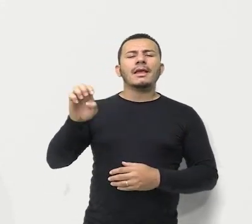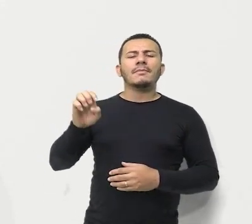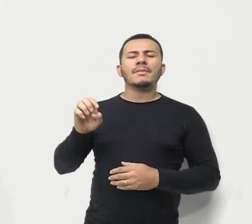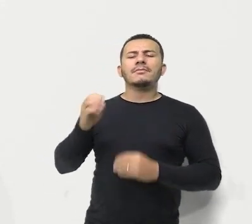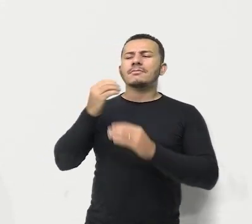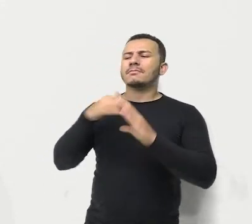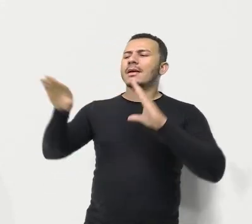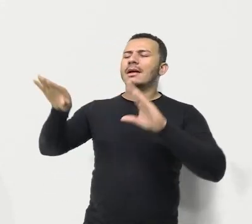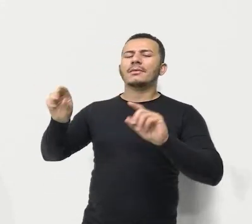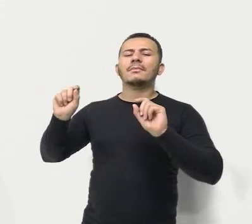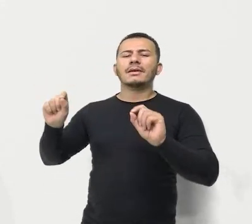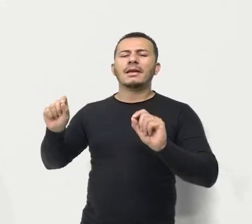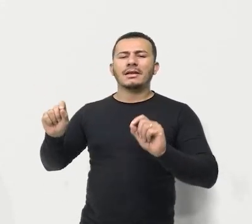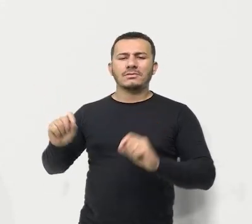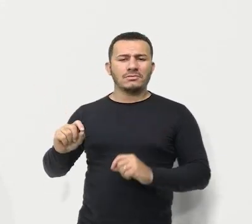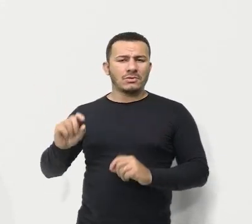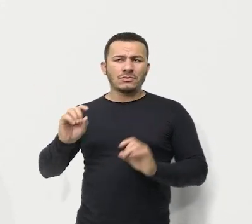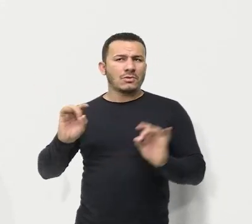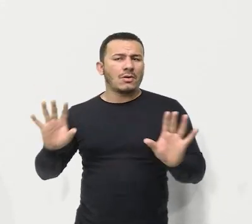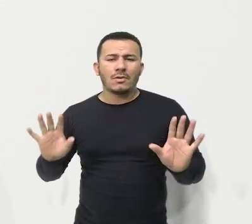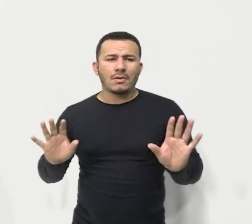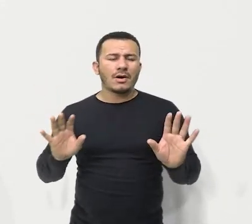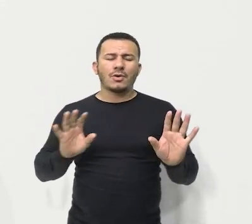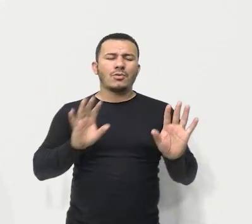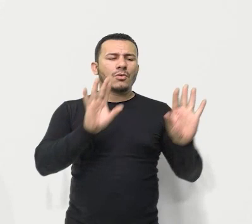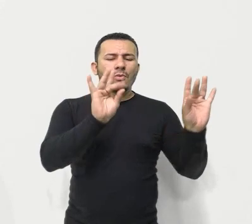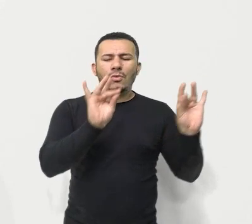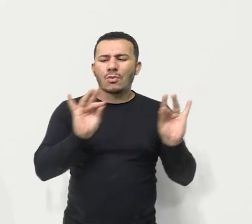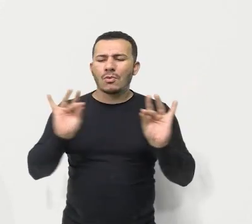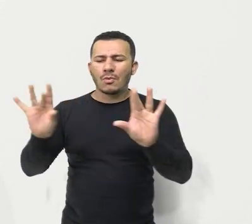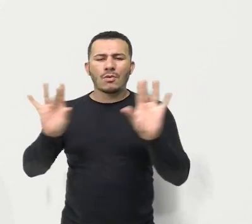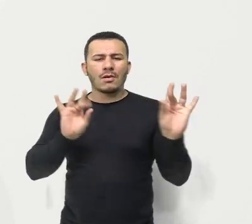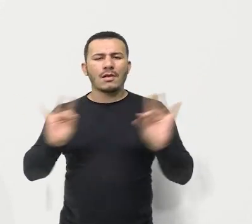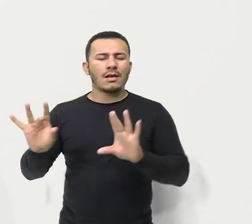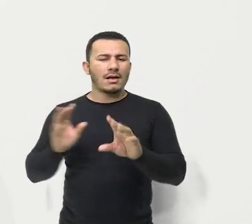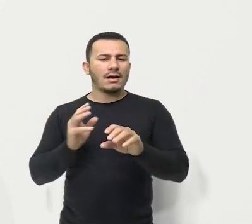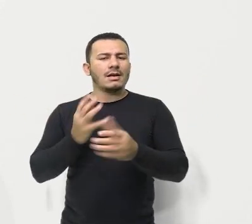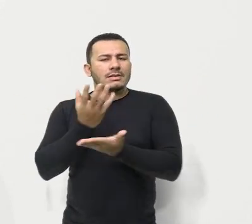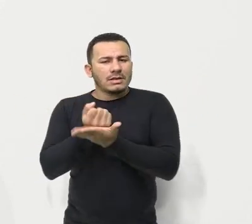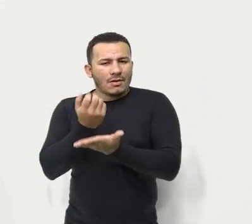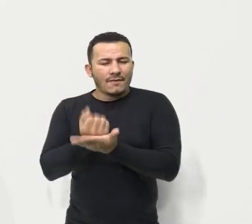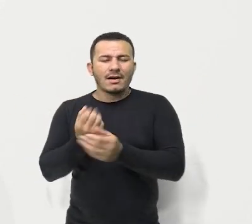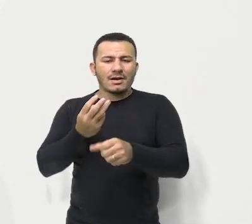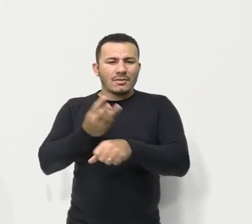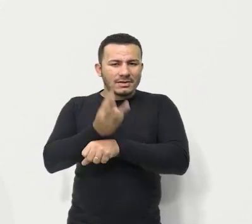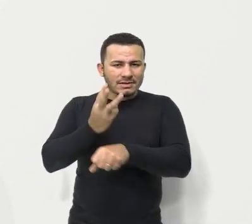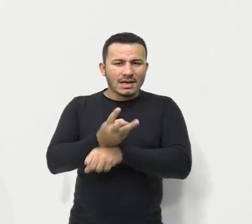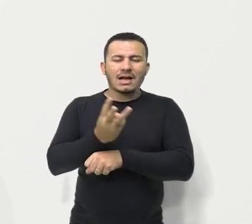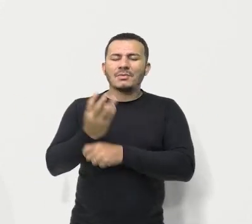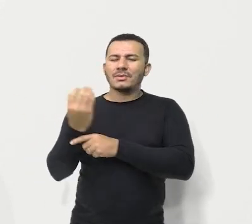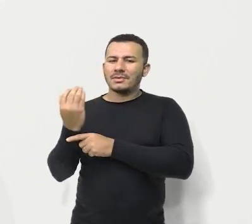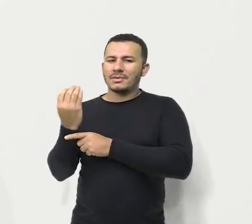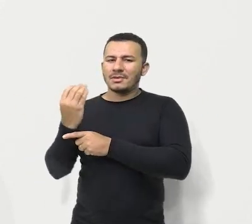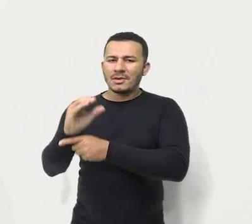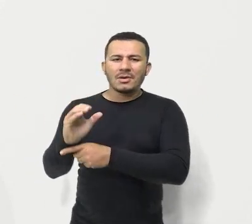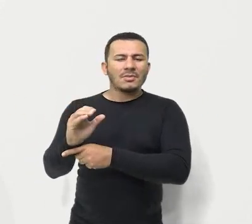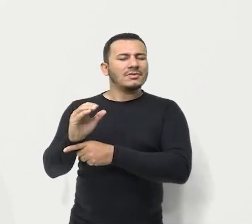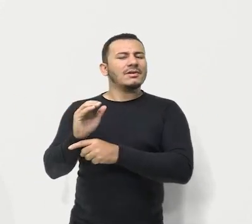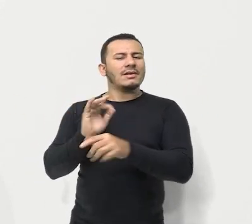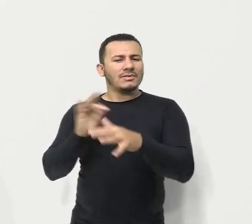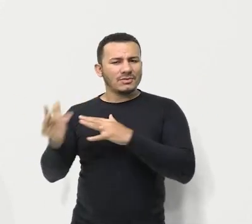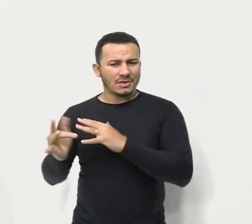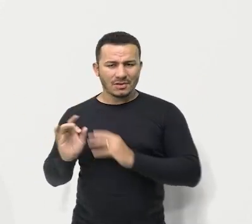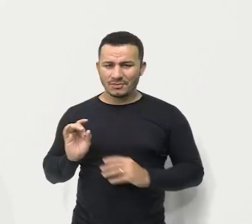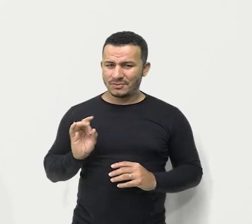quem? Só para eu pegar e colocar no meu WhatsApp, lá na minha rede social? Não, em especial,